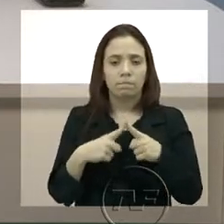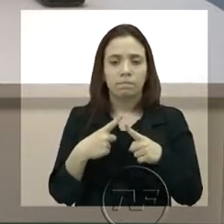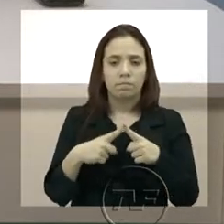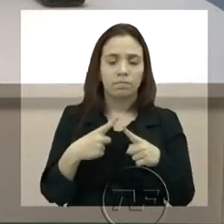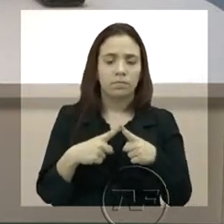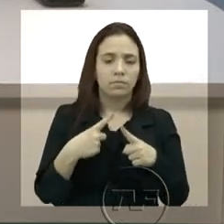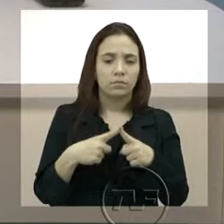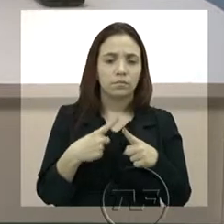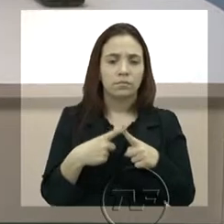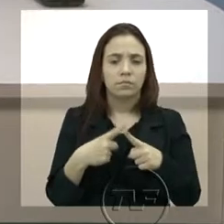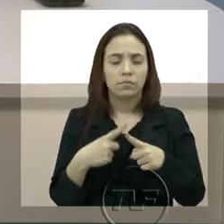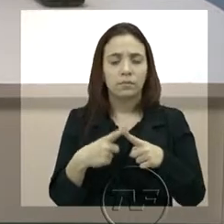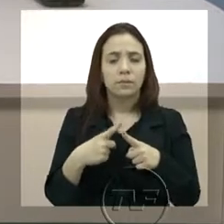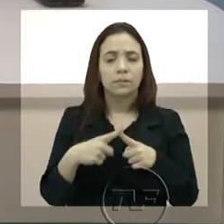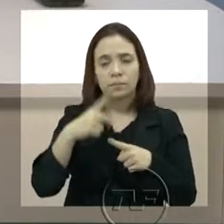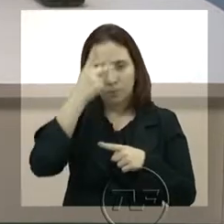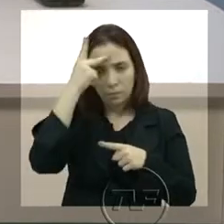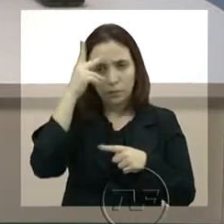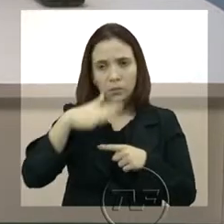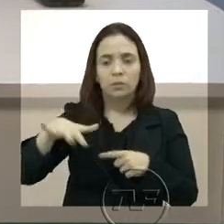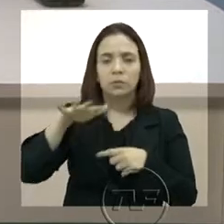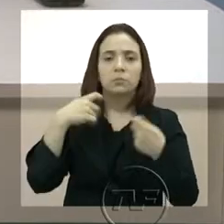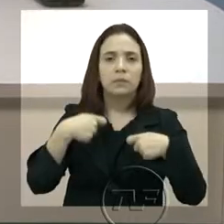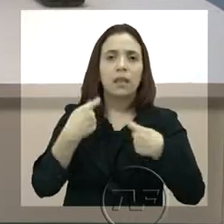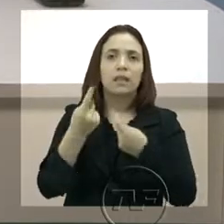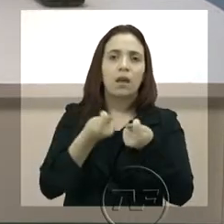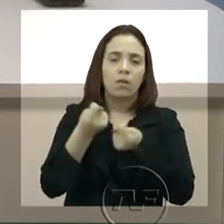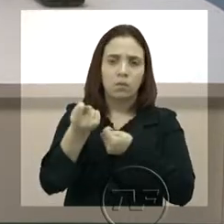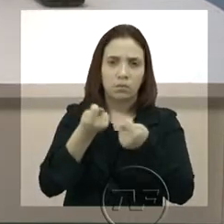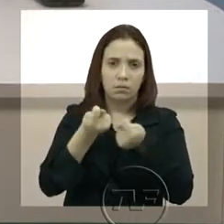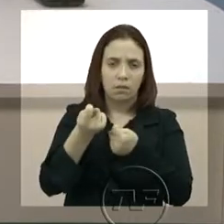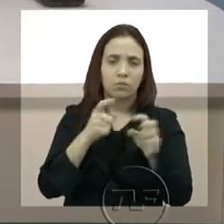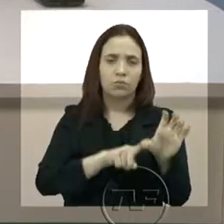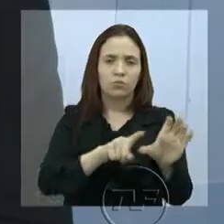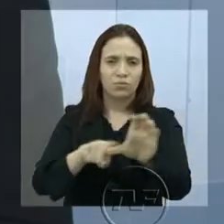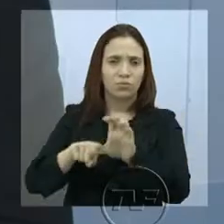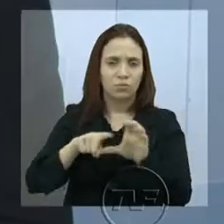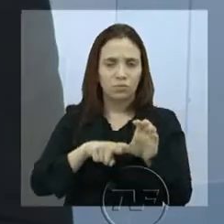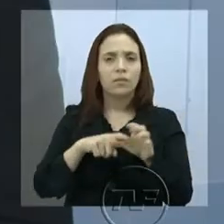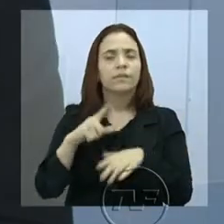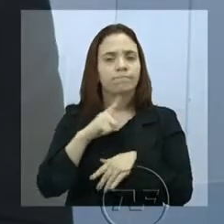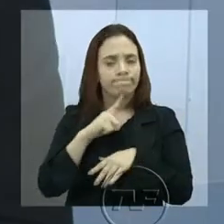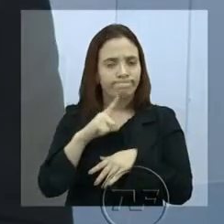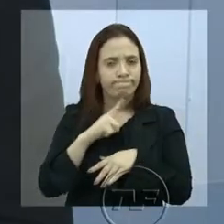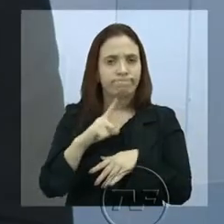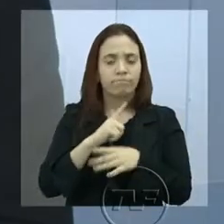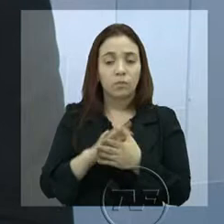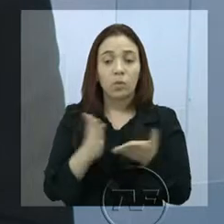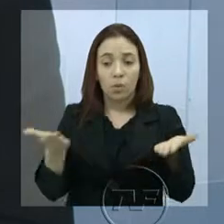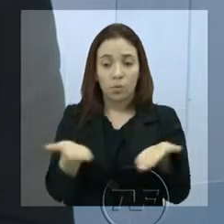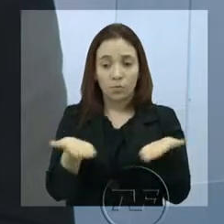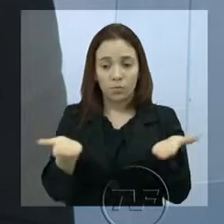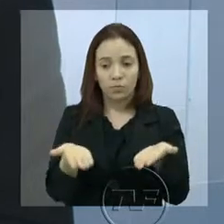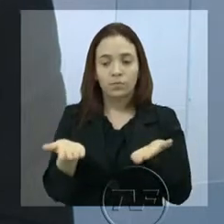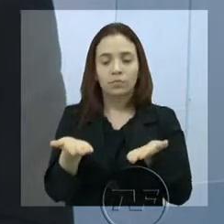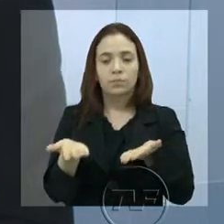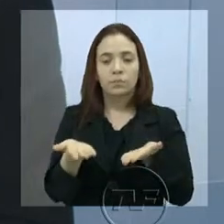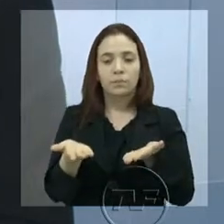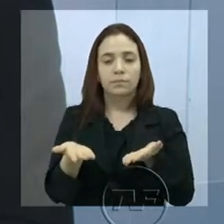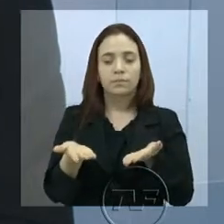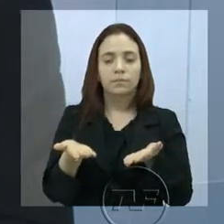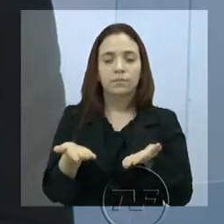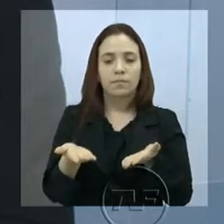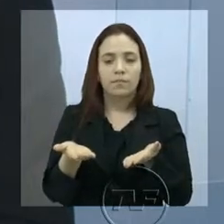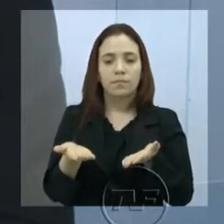há muitos produtores que precisam de renegociar dívidas. Né? Você tem hoje, por exemplo, não precisa nem